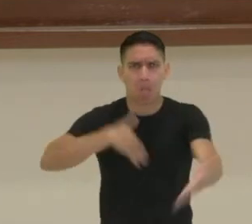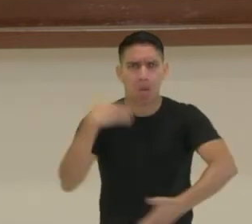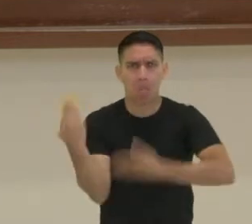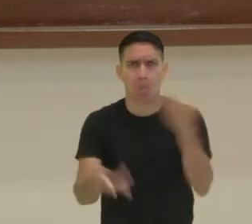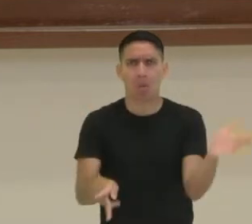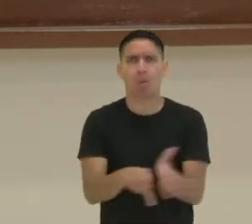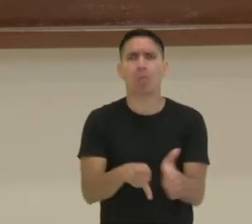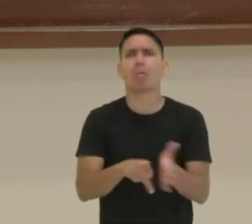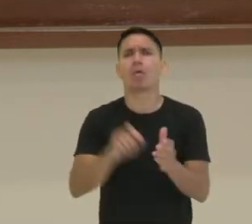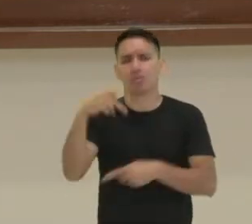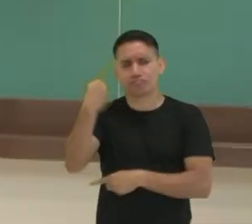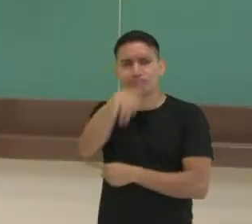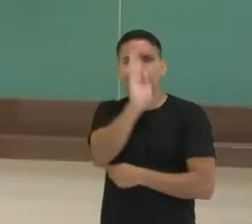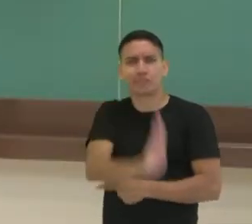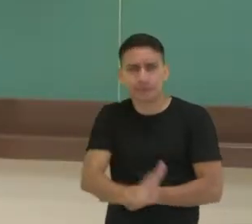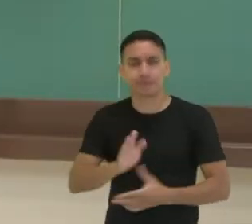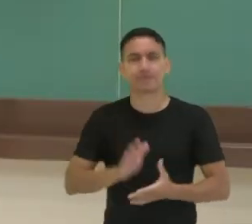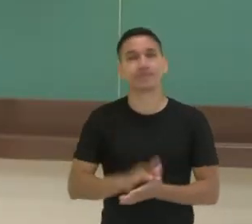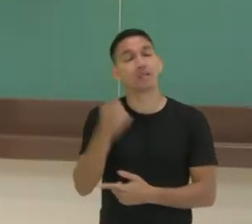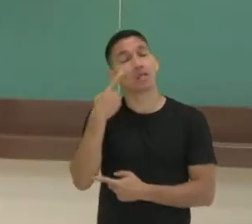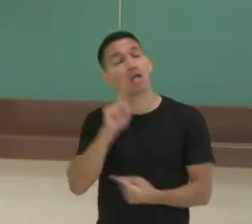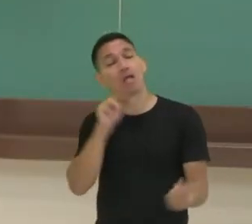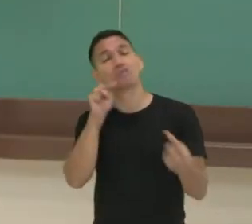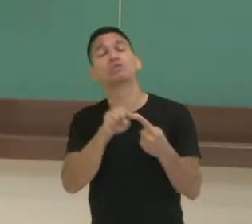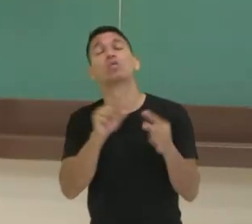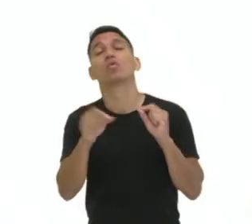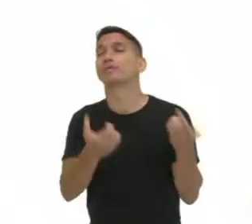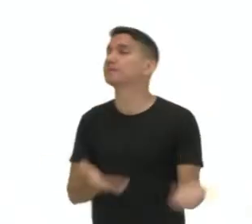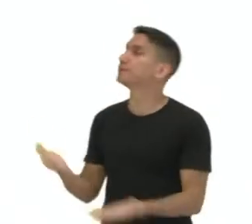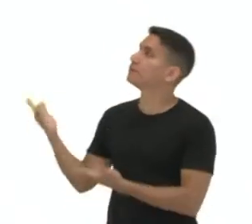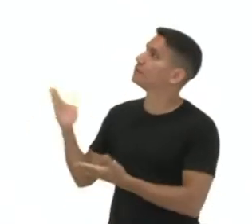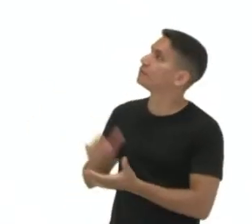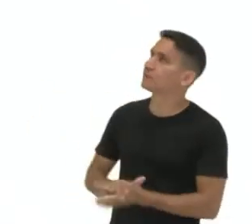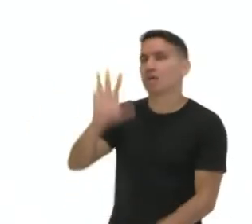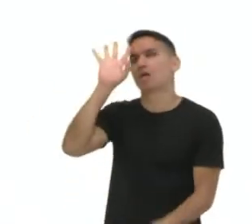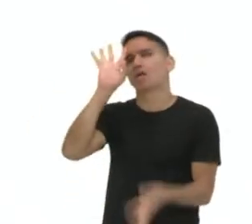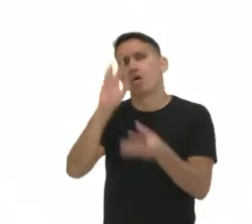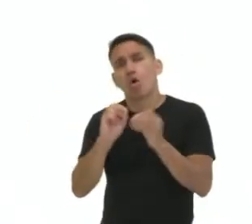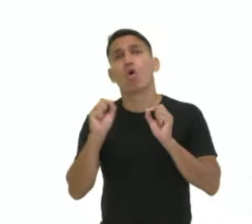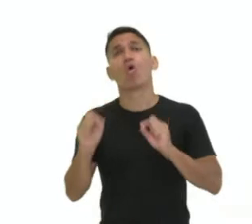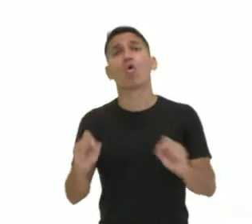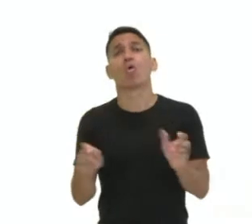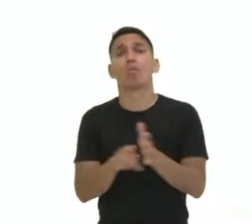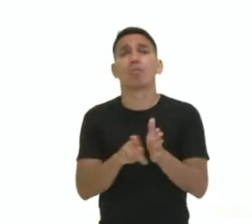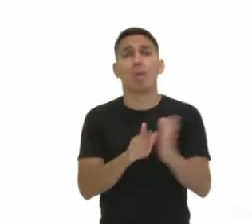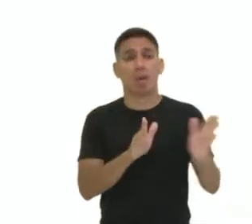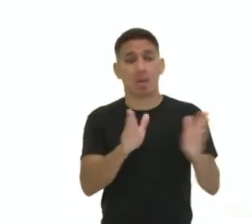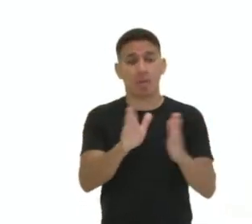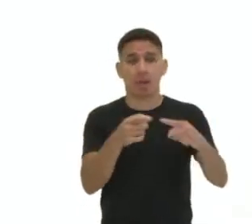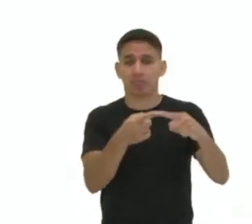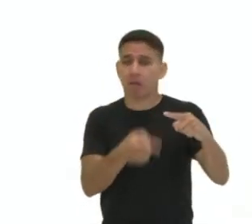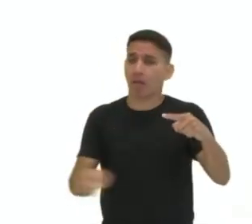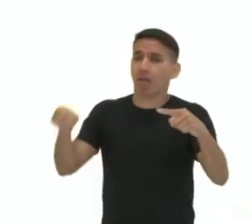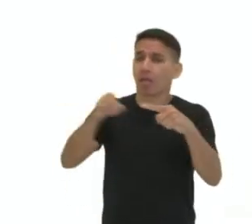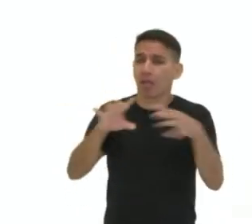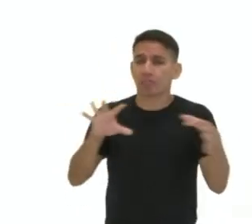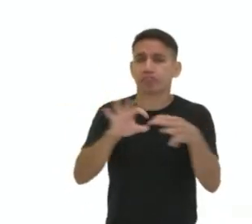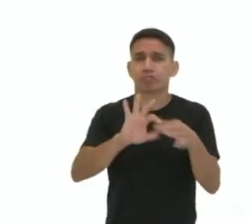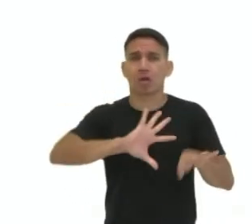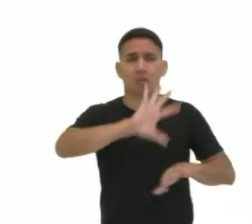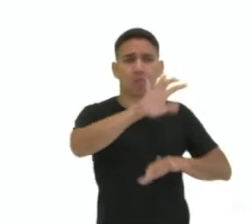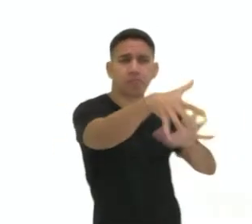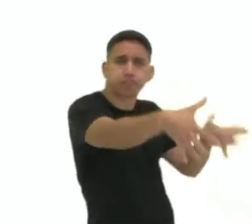pau-brasil. Vamos ver o objetivo da nossa aula de hoje? Compreender o ciclo de exploração do pau-brasil no